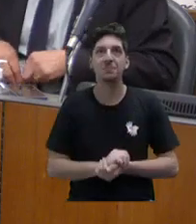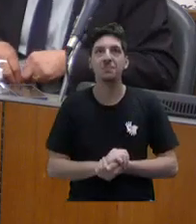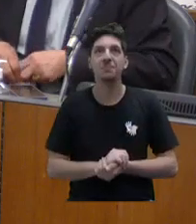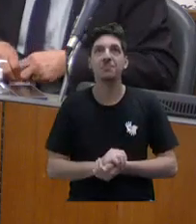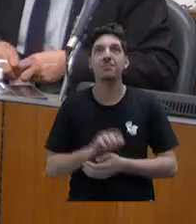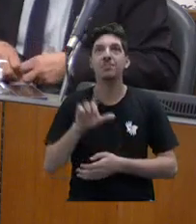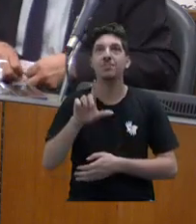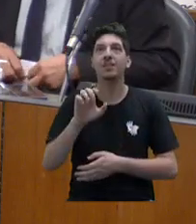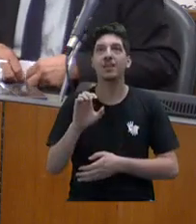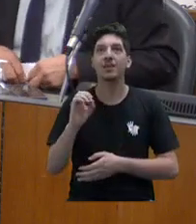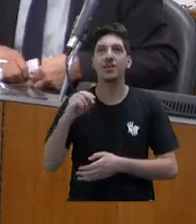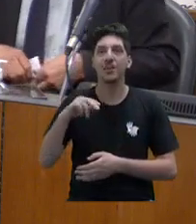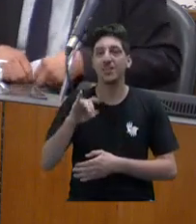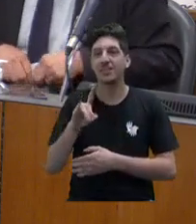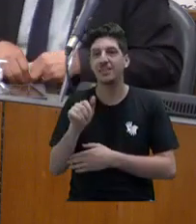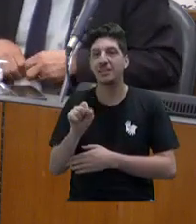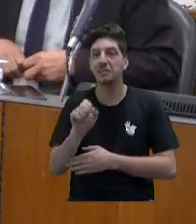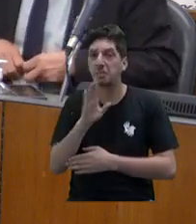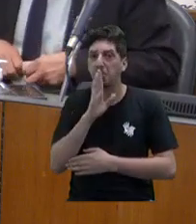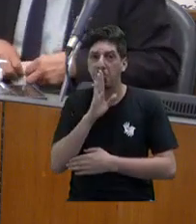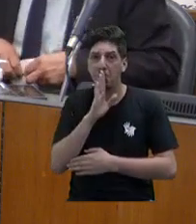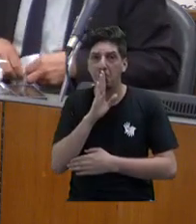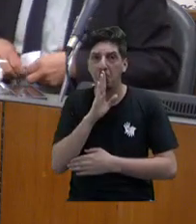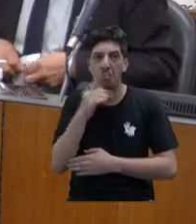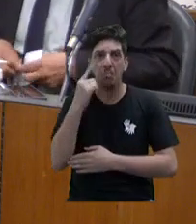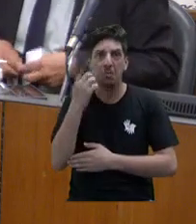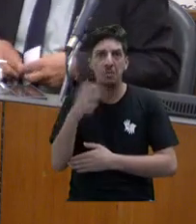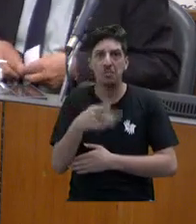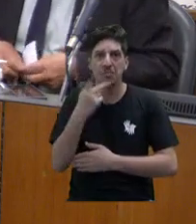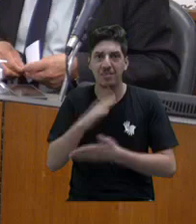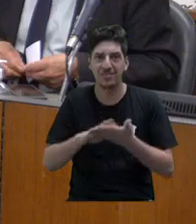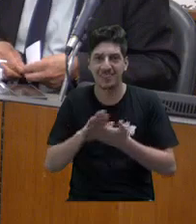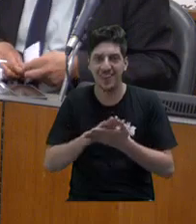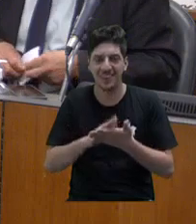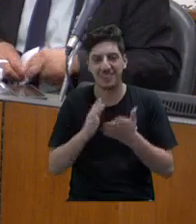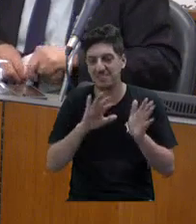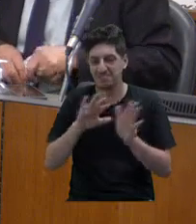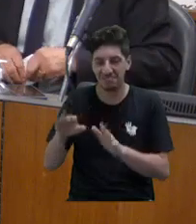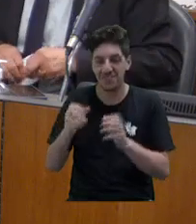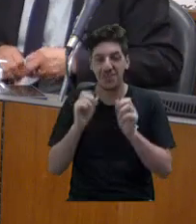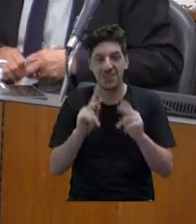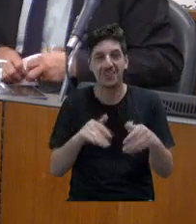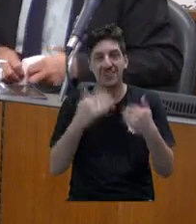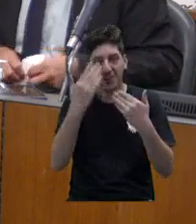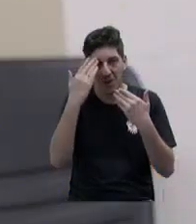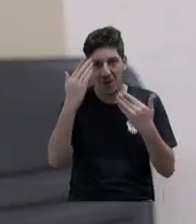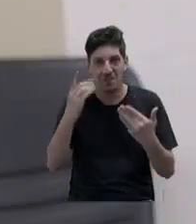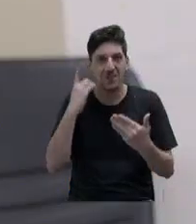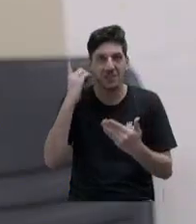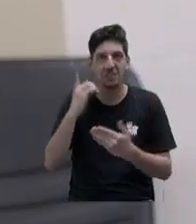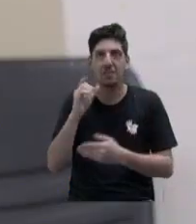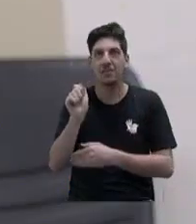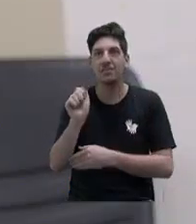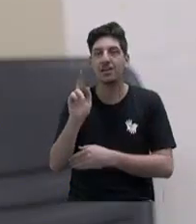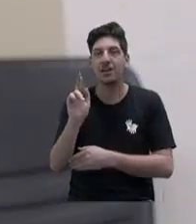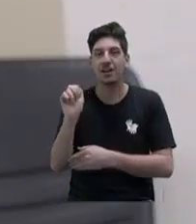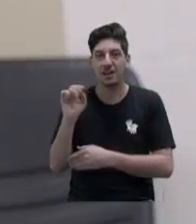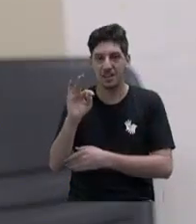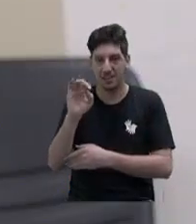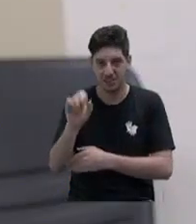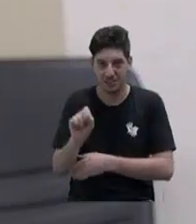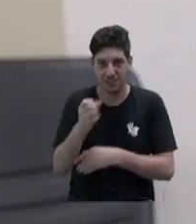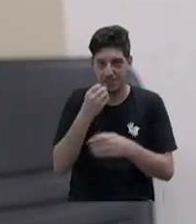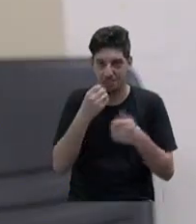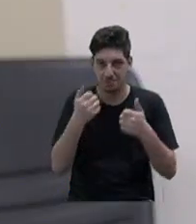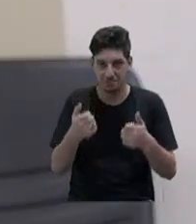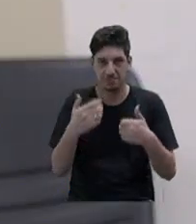ele ficou quietinho, não falou nada, achei que ele não queria falar. Muito obrigado, deputado Antônio Carlos Arantes. E eu